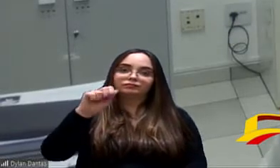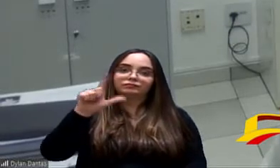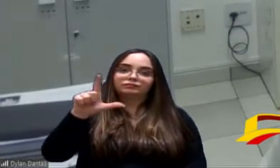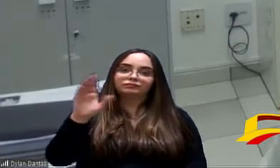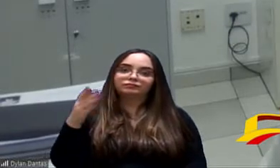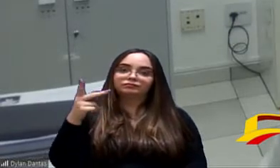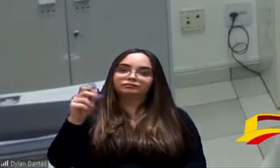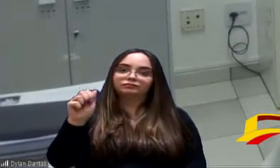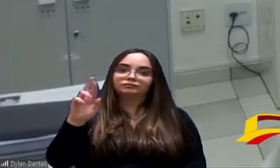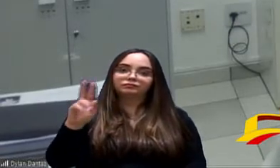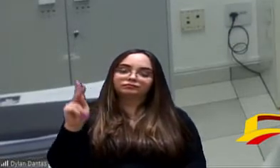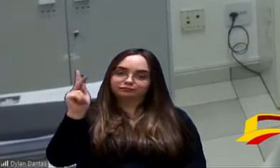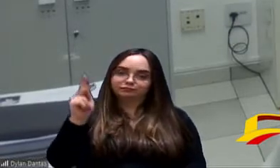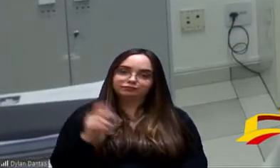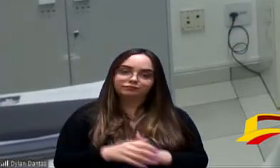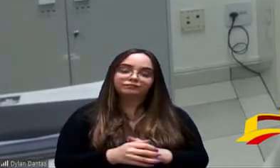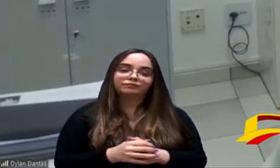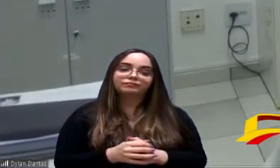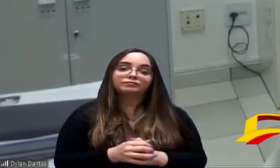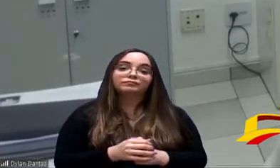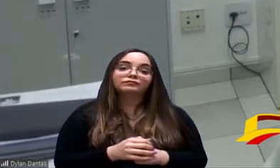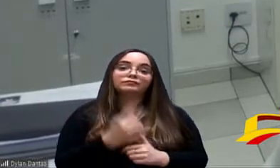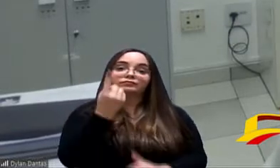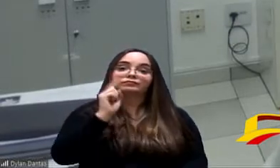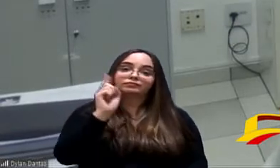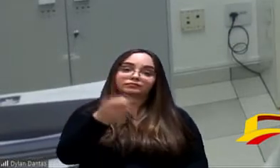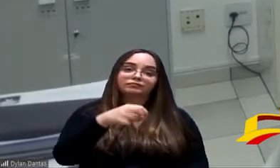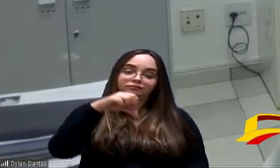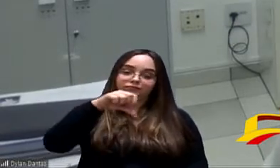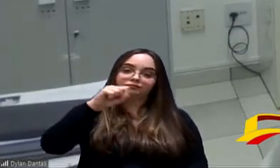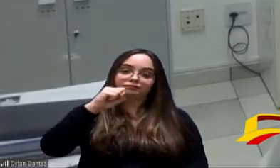dados aqui, foram